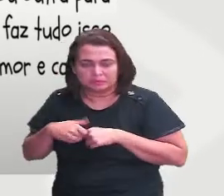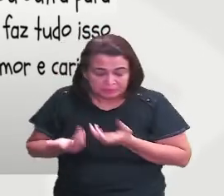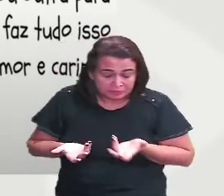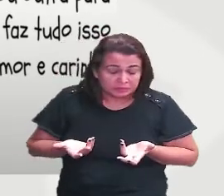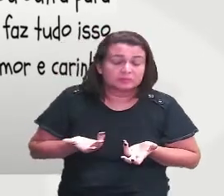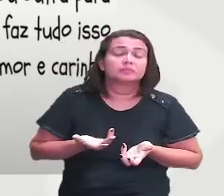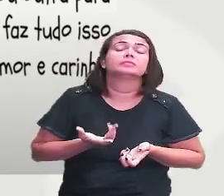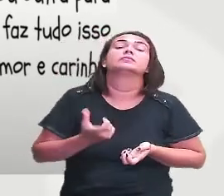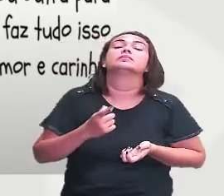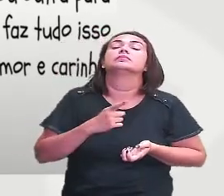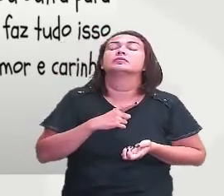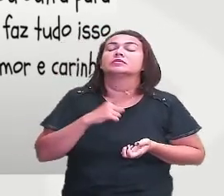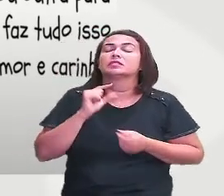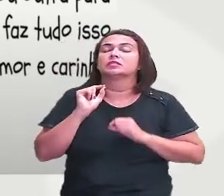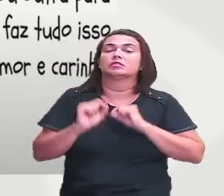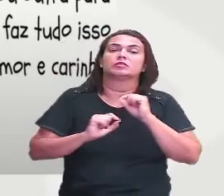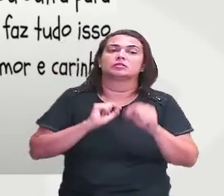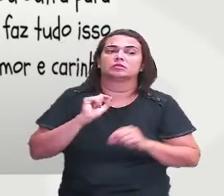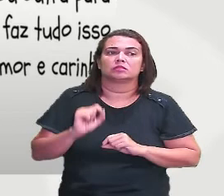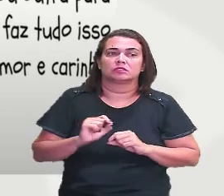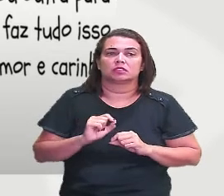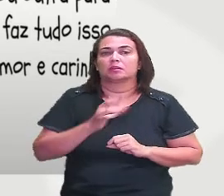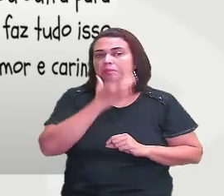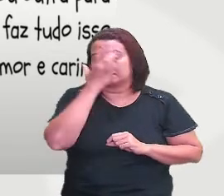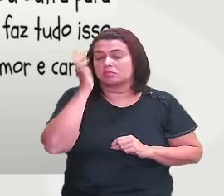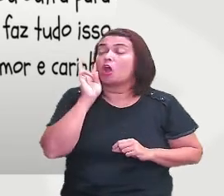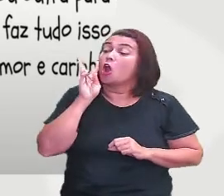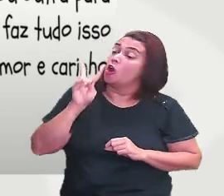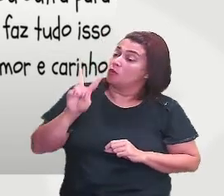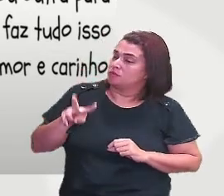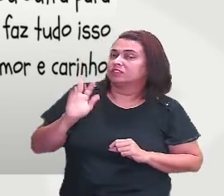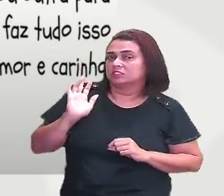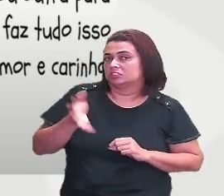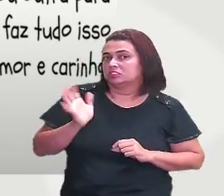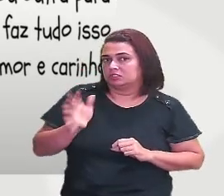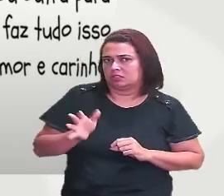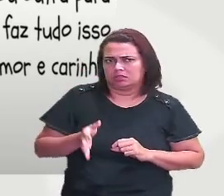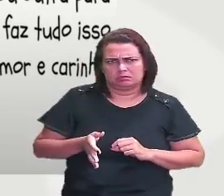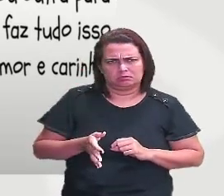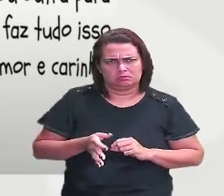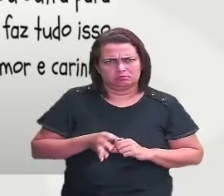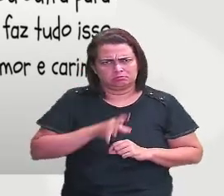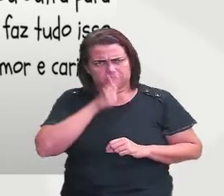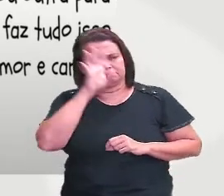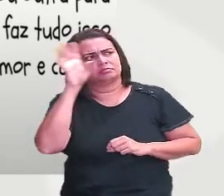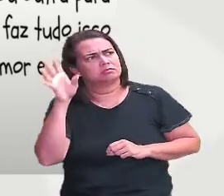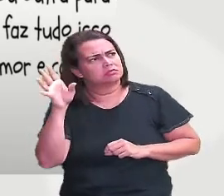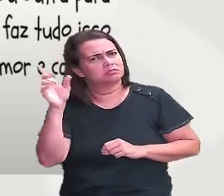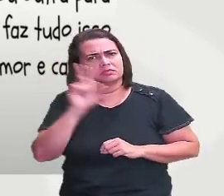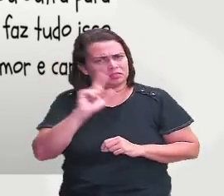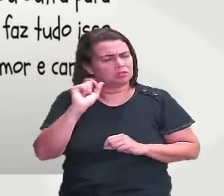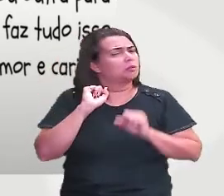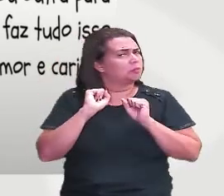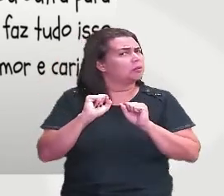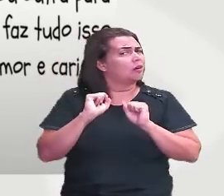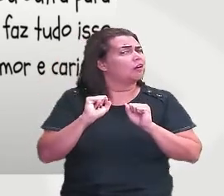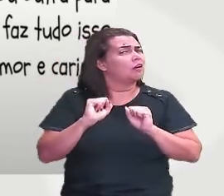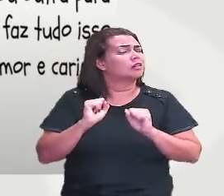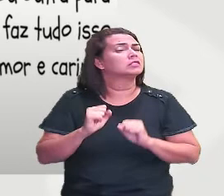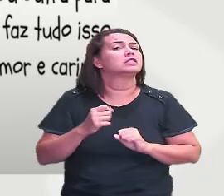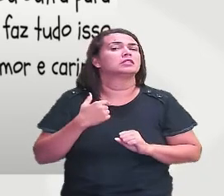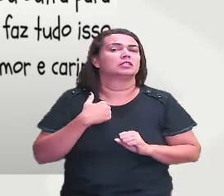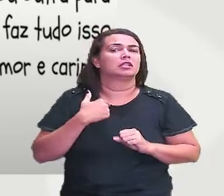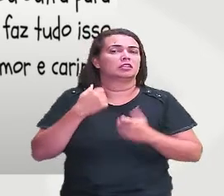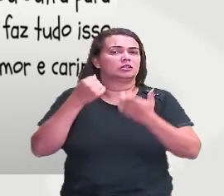Contudo, há quem diga que ouviu por aí. Não é absurdo, até pode acontecer. Por isso eu